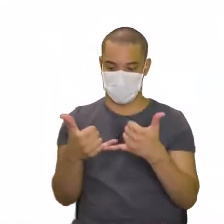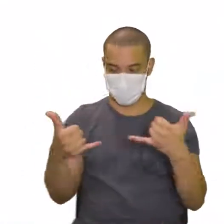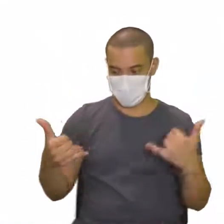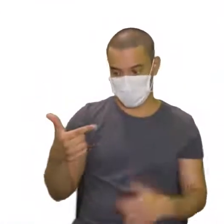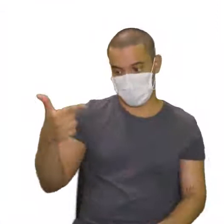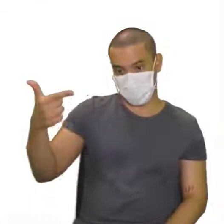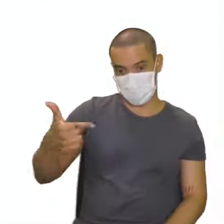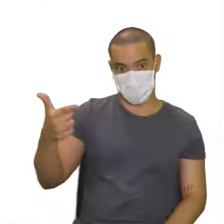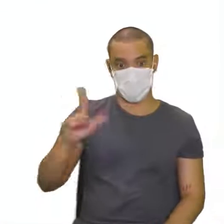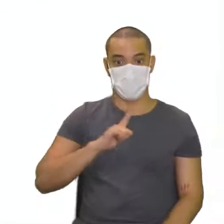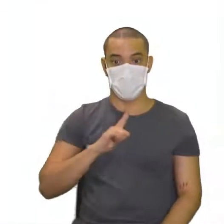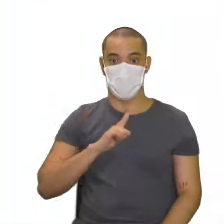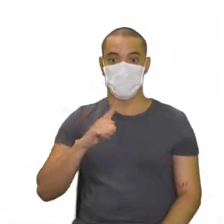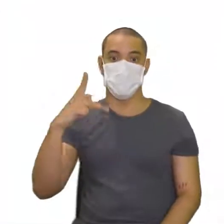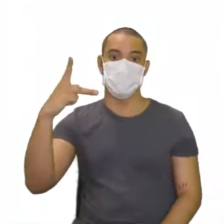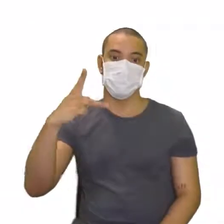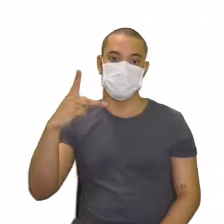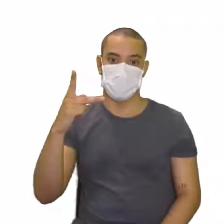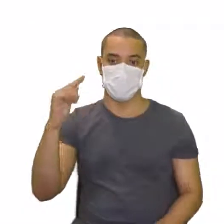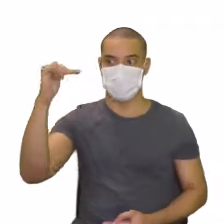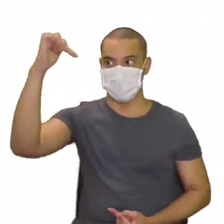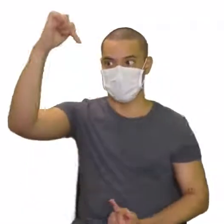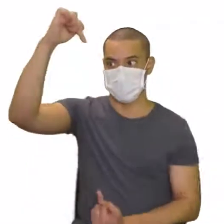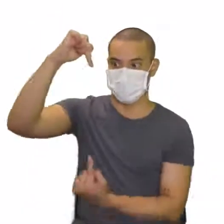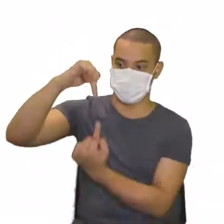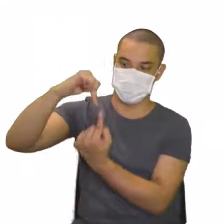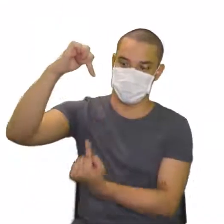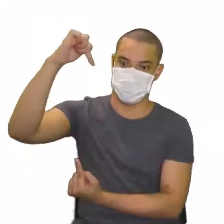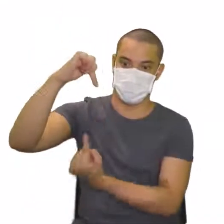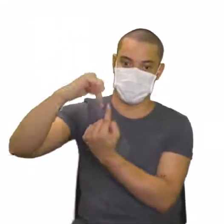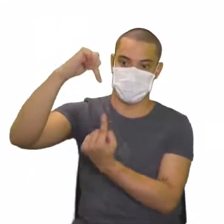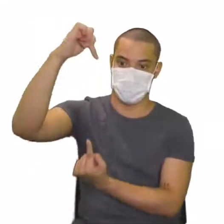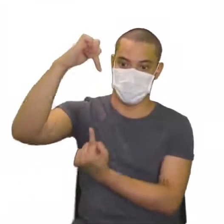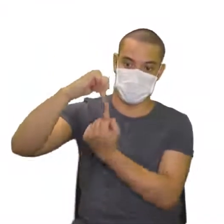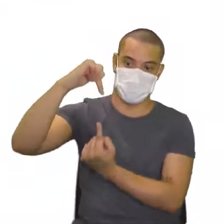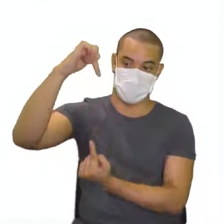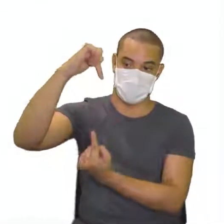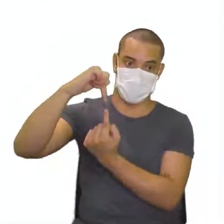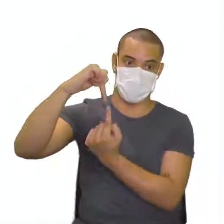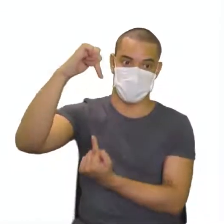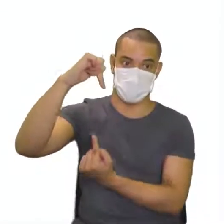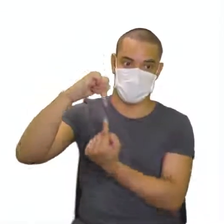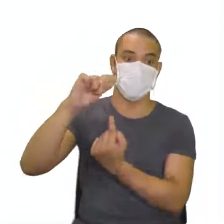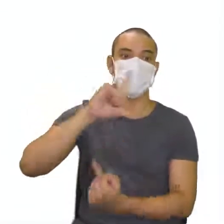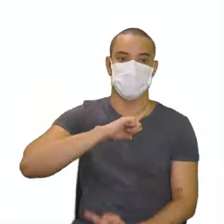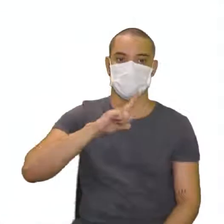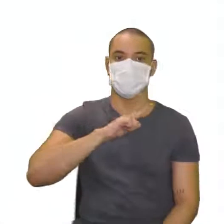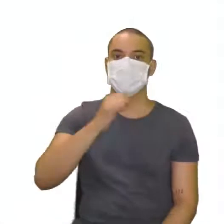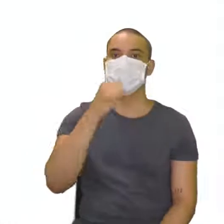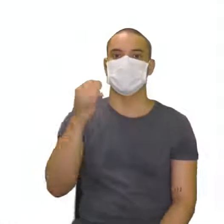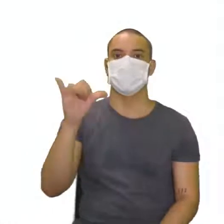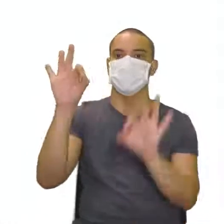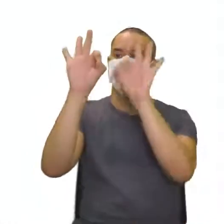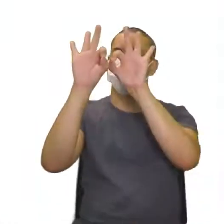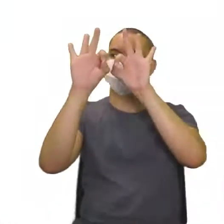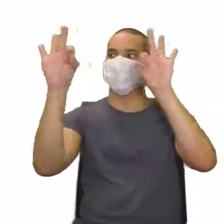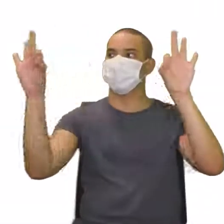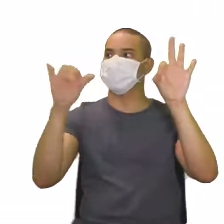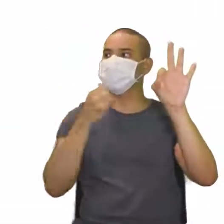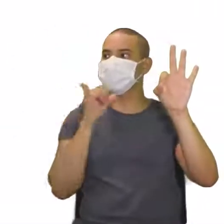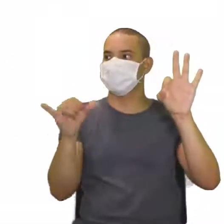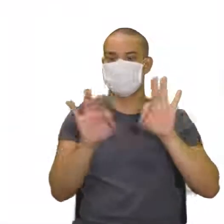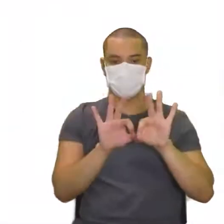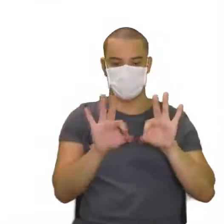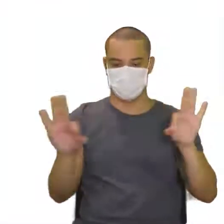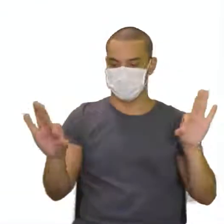ponto P, por exemplo. Então, tá ali, passa uma corrente aqui, passa outra corrente aqui, eu tenho